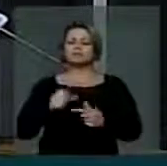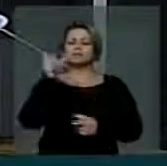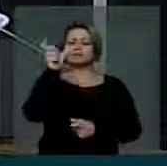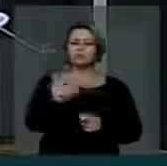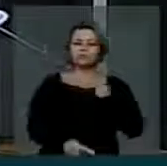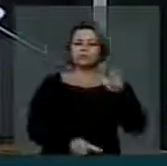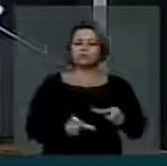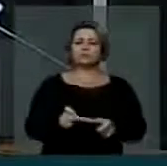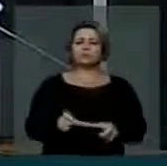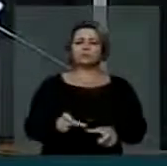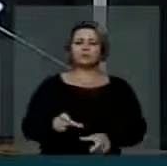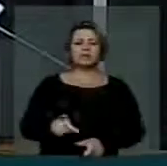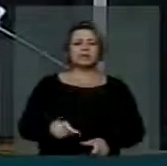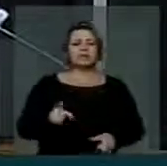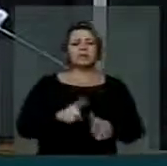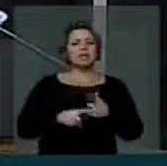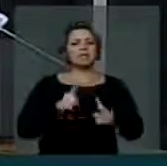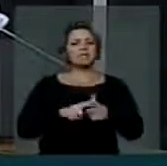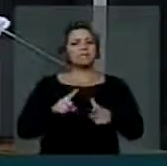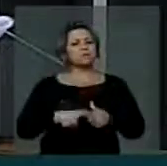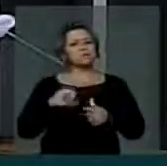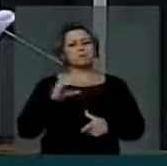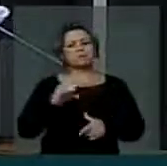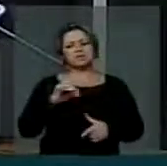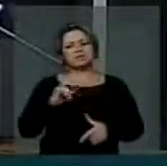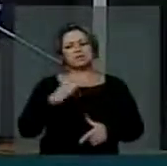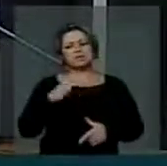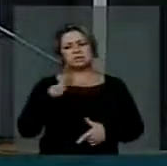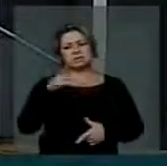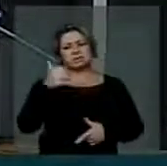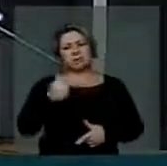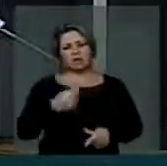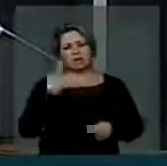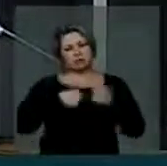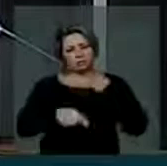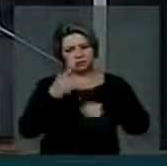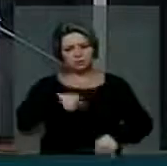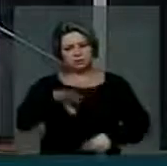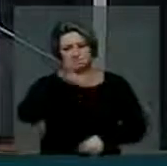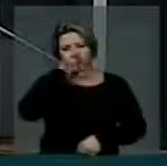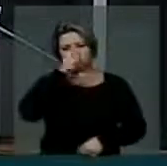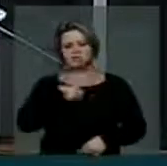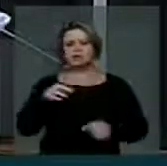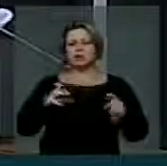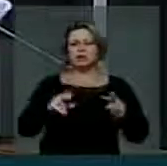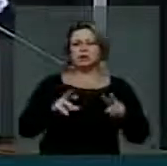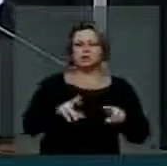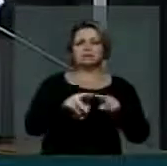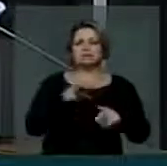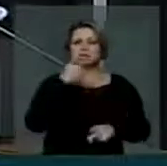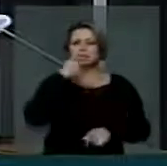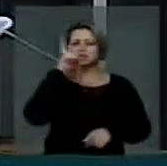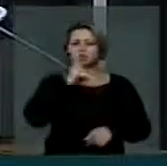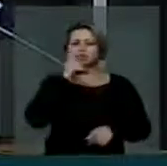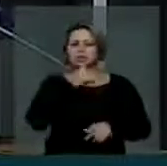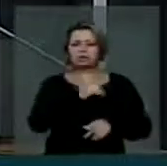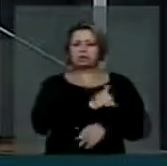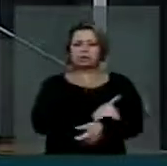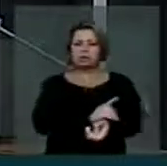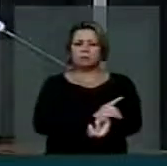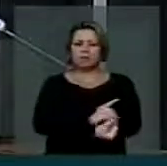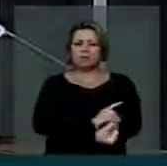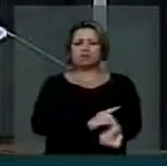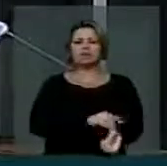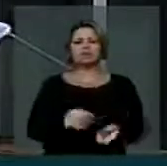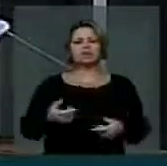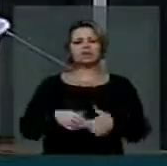pelas doenças dos aparelhos circulatório, respiratório, do câncer, diabetes, AIDS